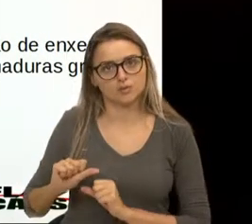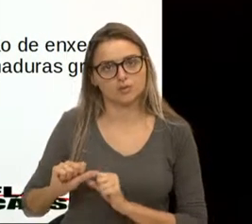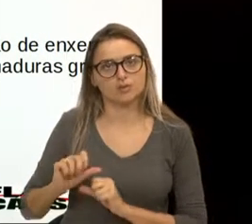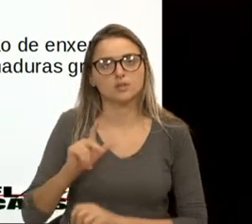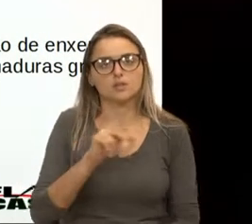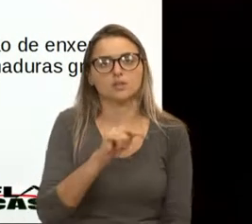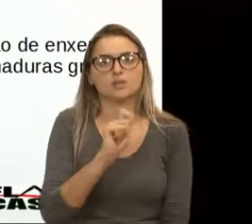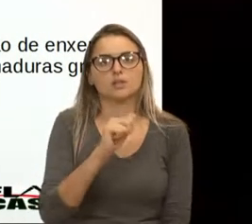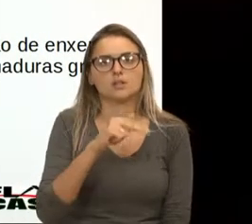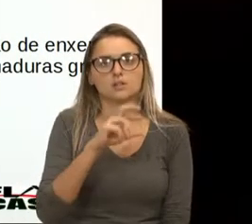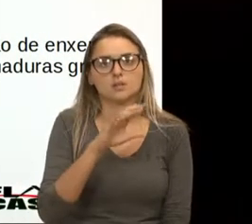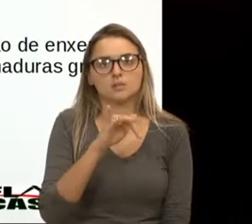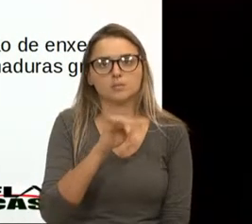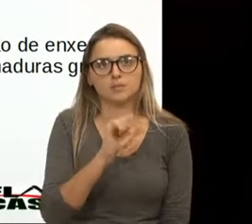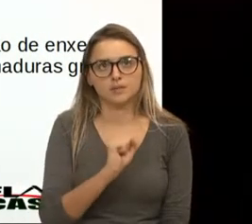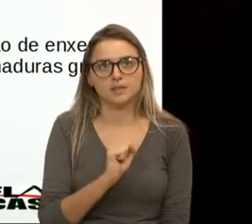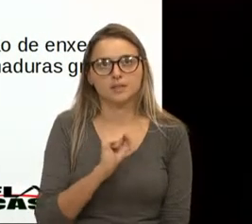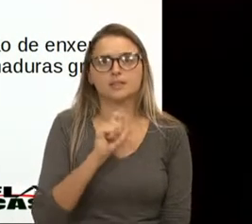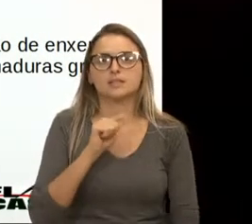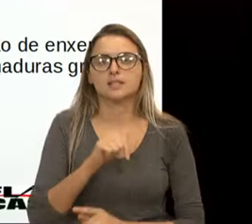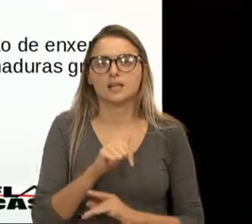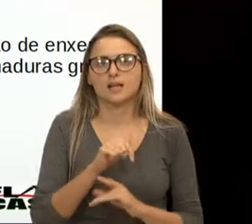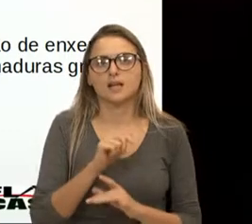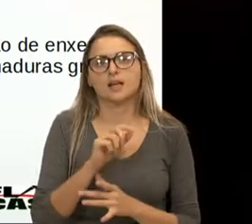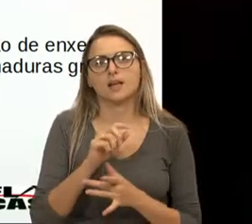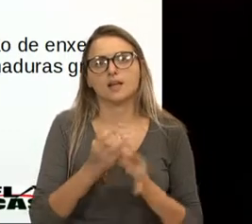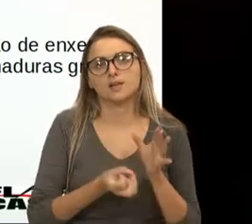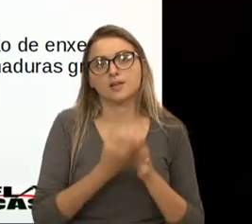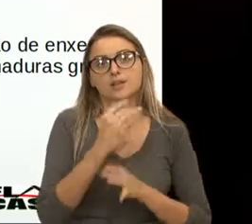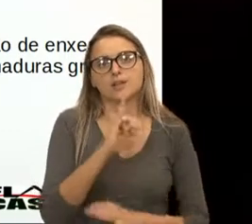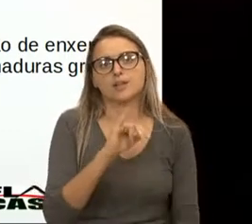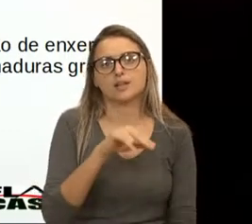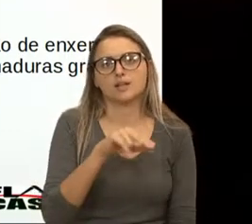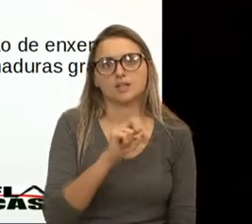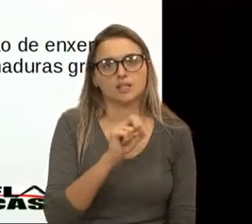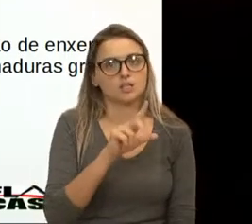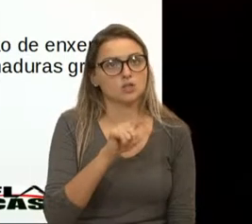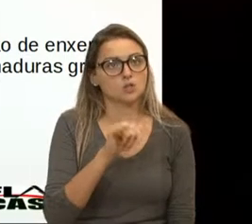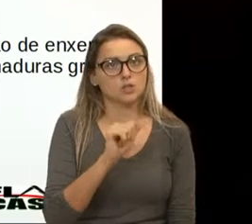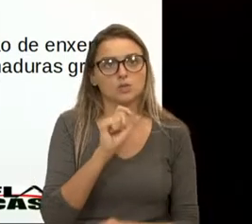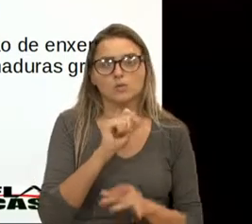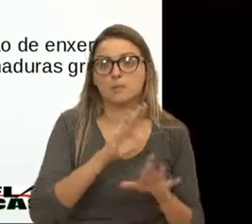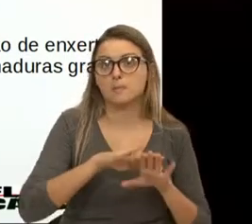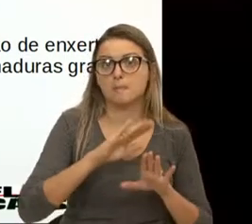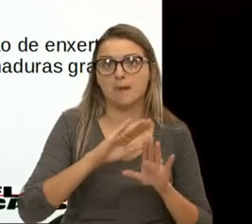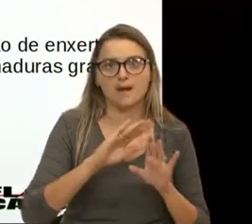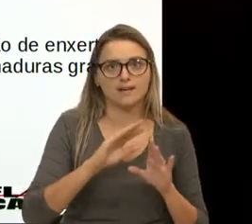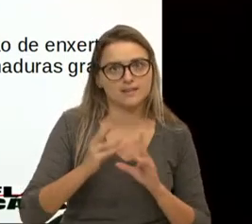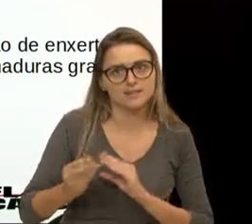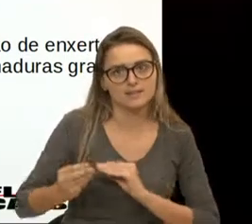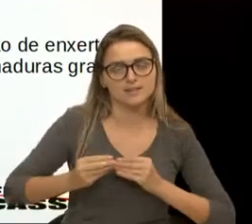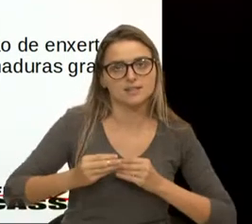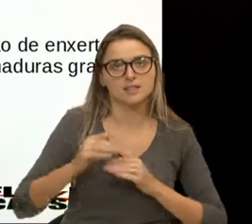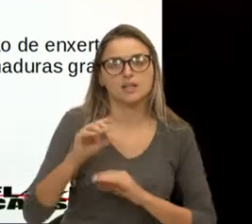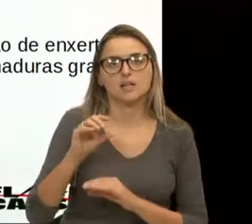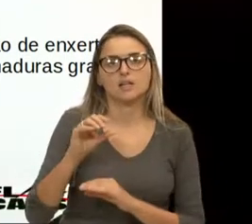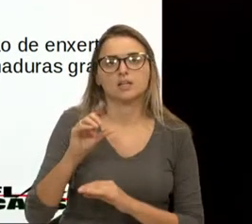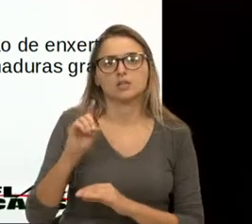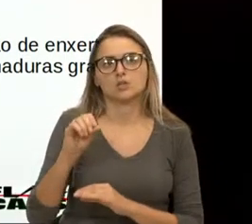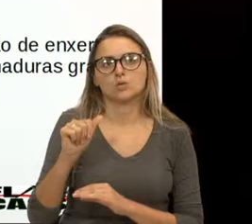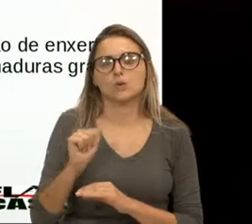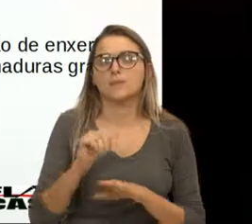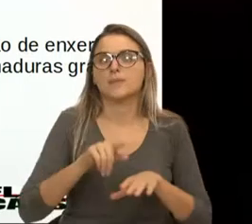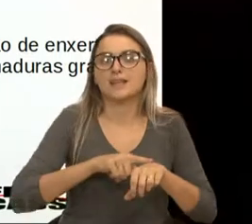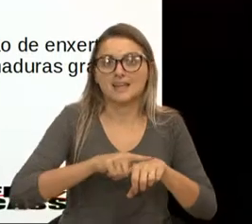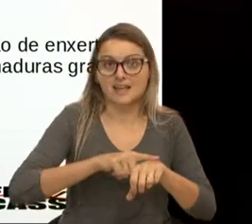O pâncreas é a produção de insulina, é um dos mais transplantados. E a pele, mais modernamente, agora está sendo